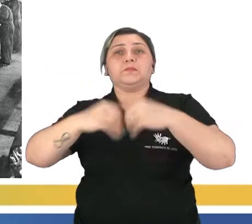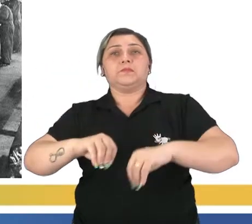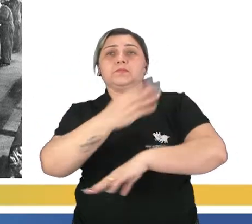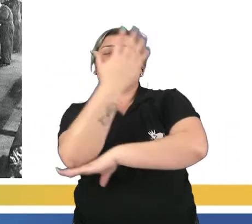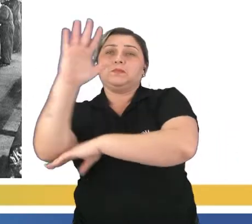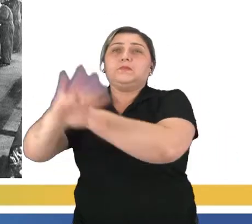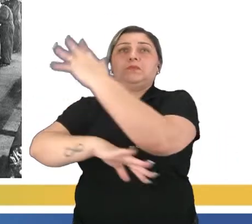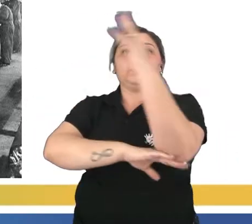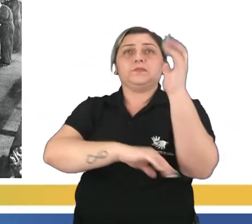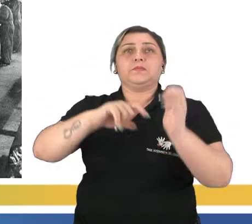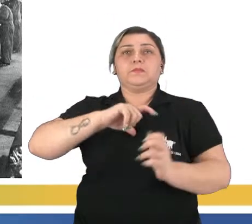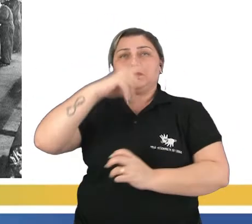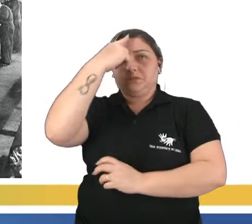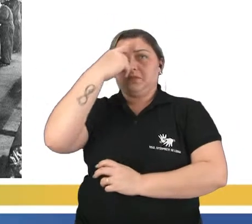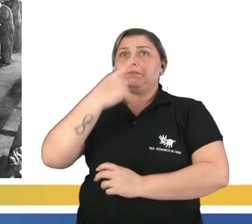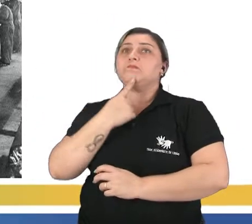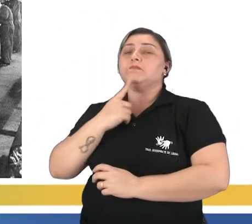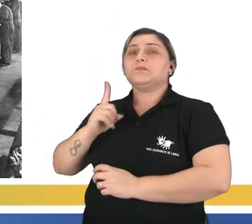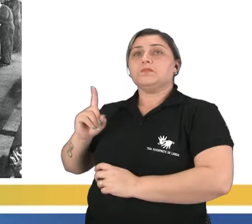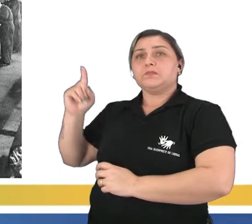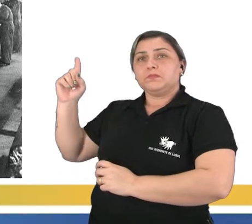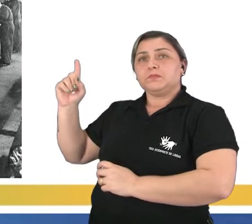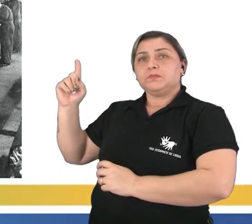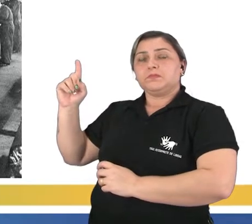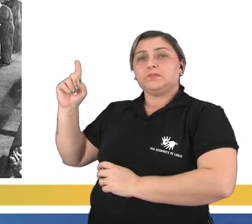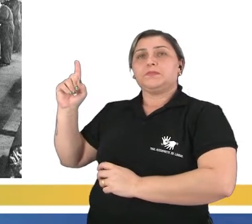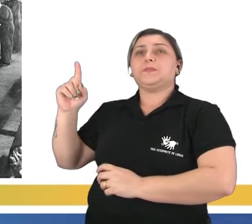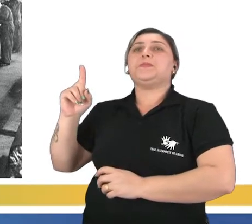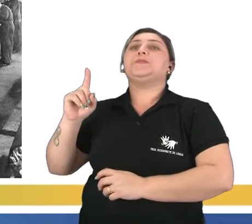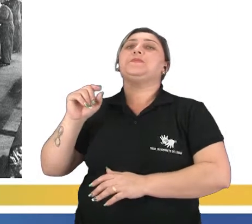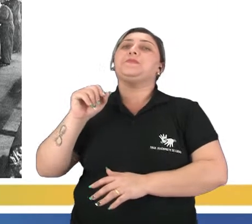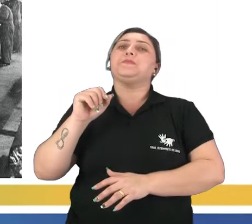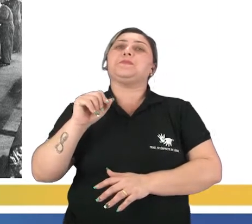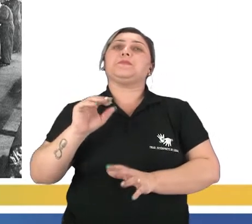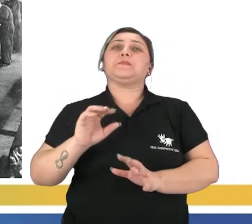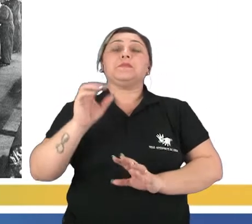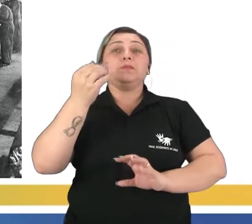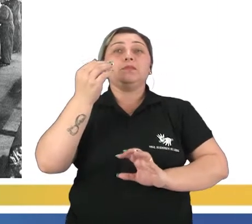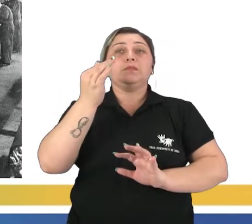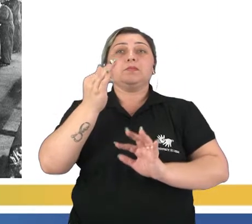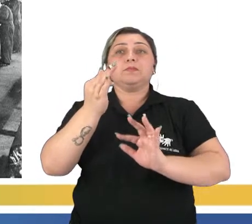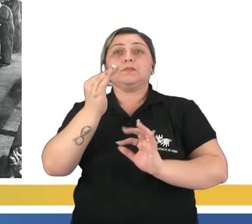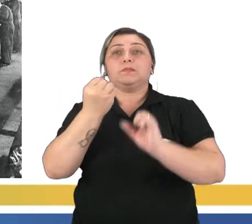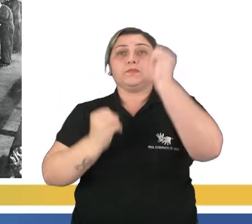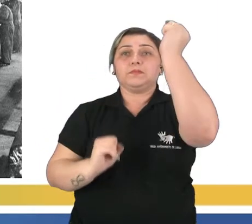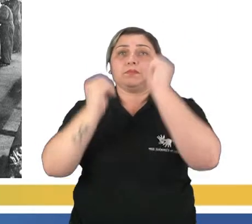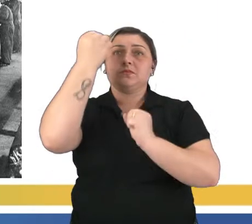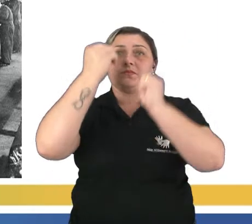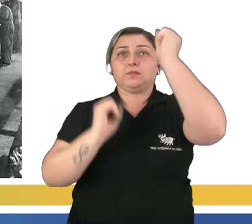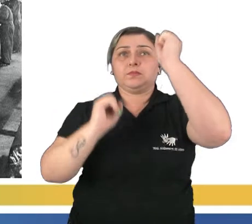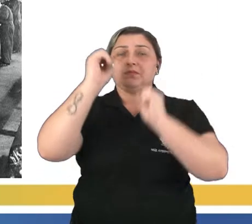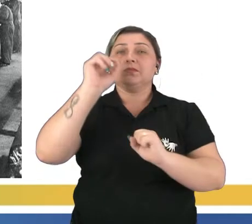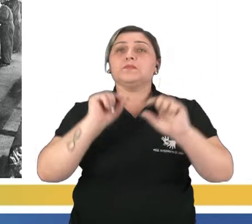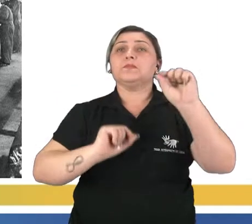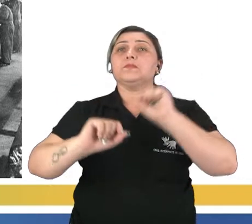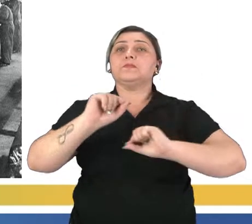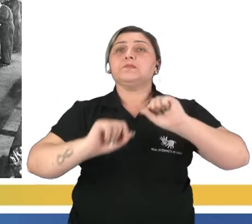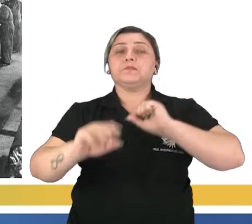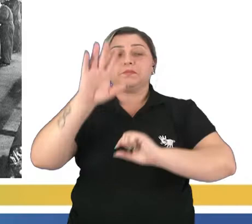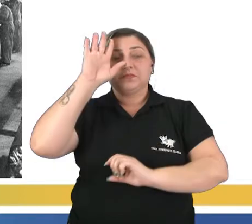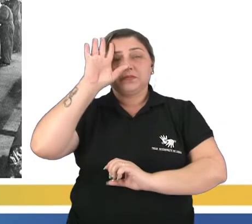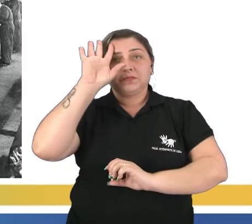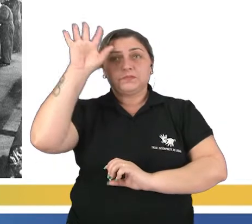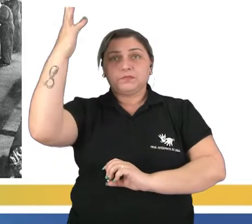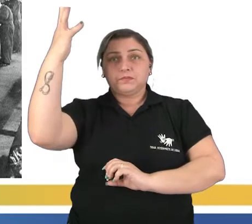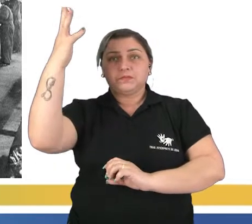ambiente. E aí tem uma imagem de trabalhadores e a mecanização das fábricas, certo? Então, o que acontece?